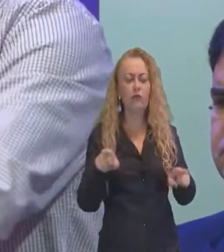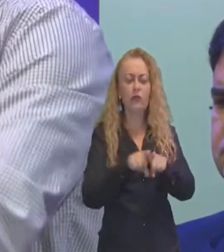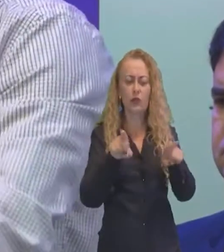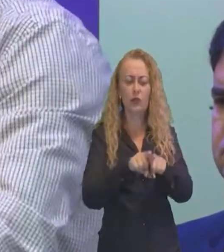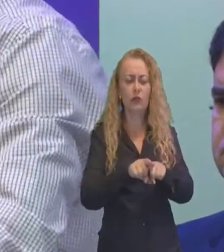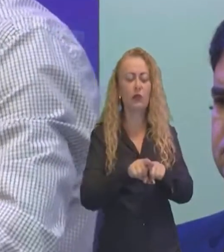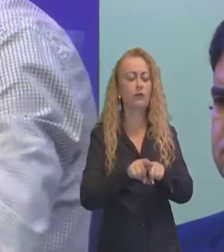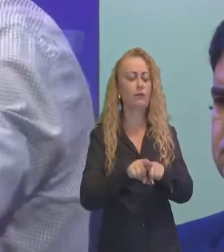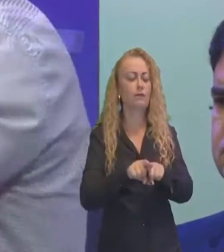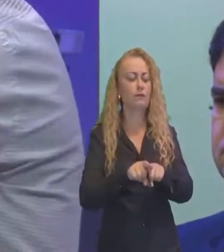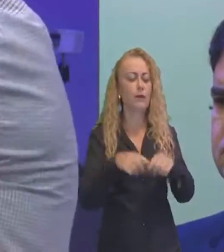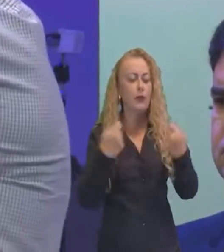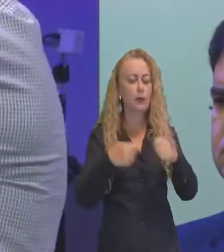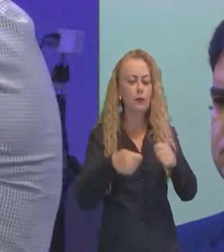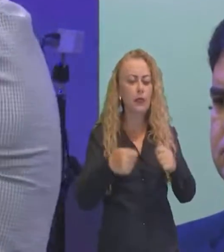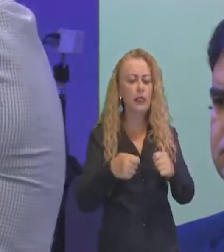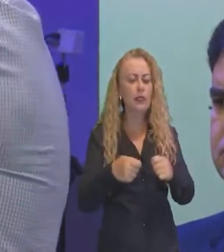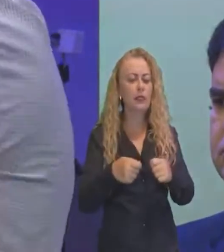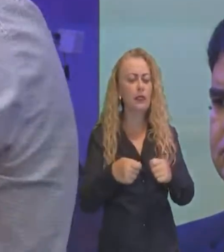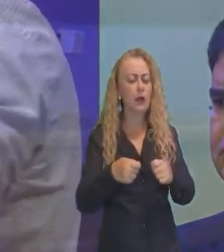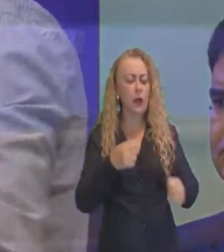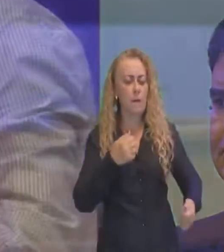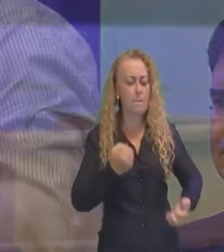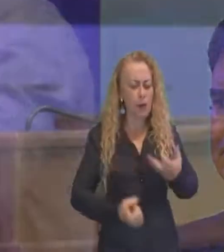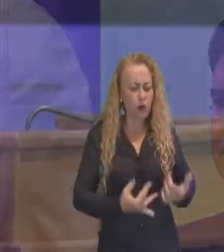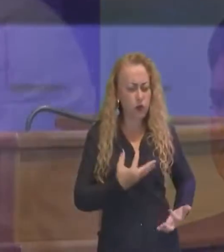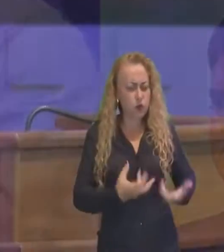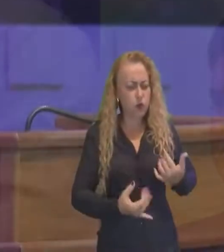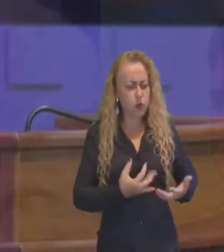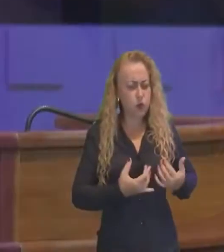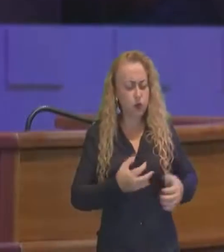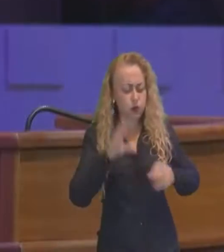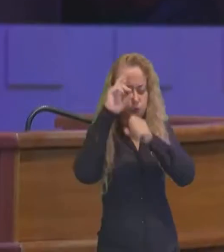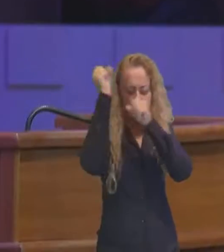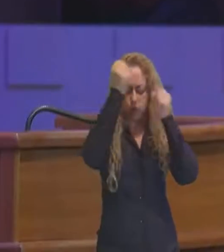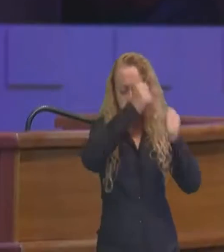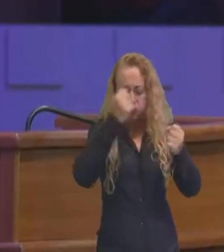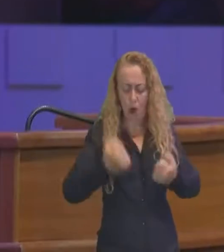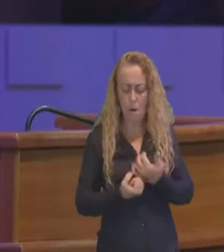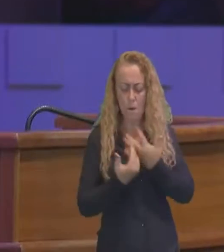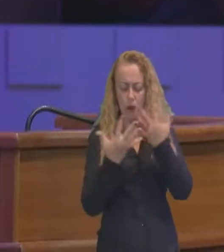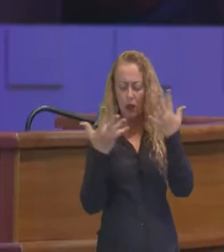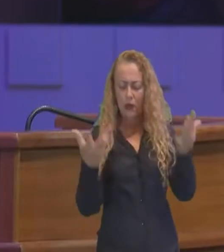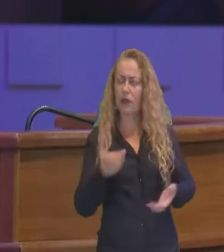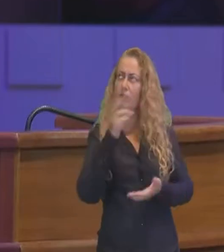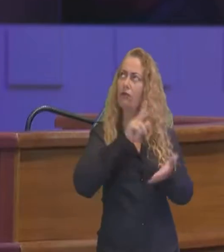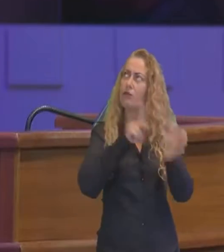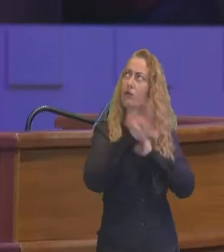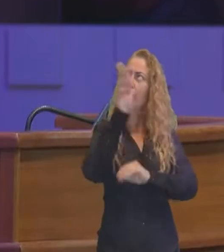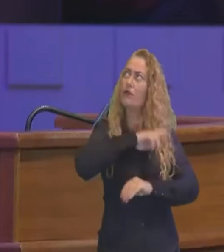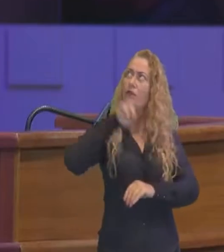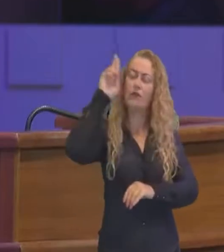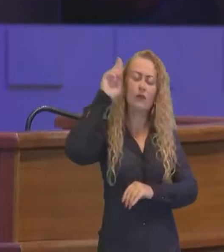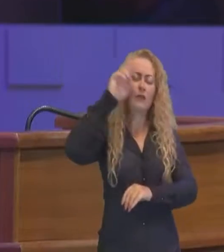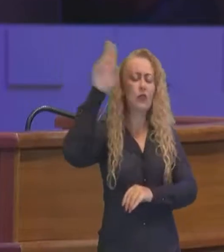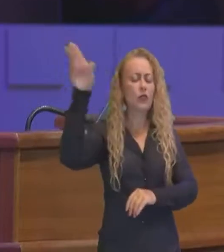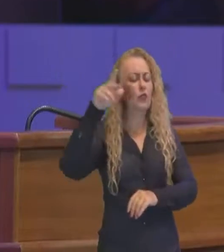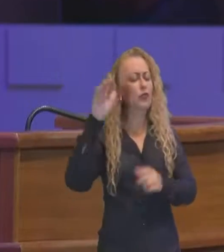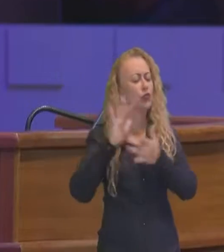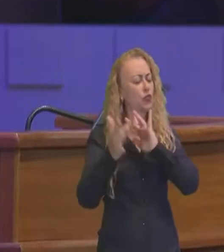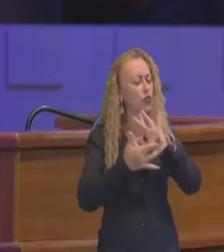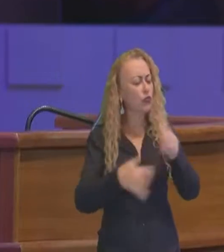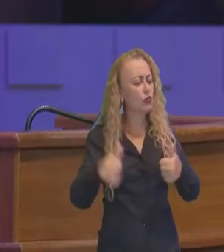Nossos casamentos precisam ser sacudidos pelo poder e pela graça do Senhor Jesus Cristo. Jesus